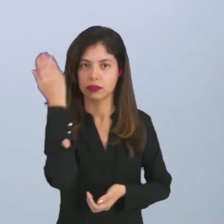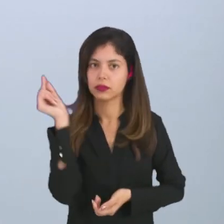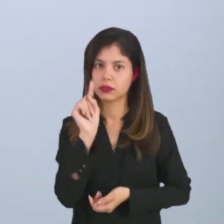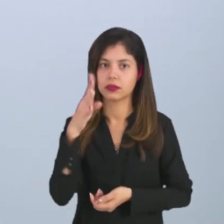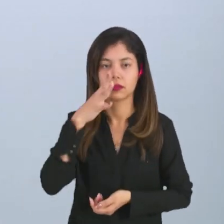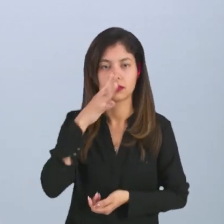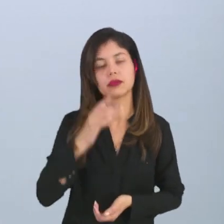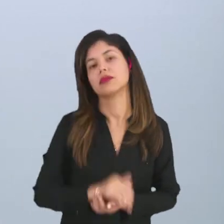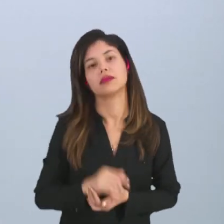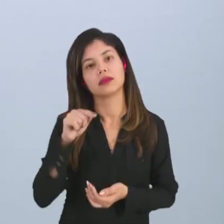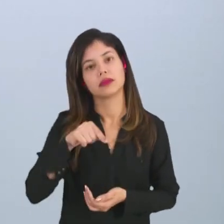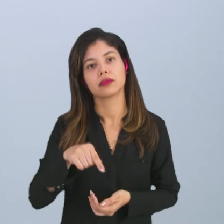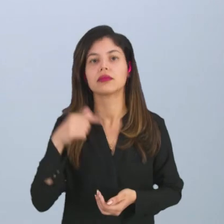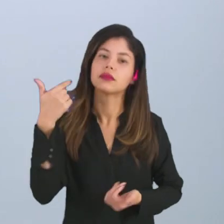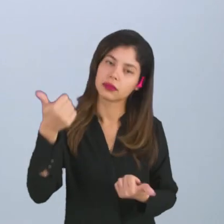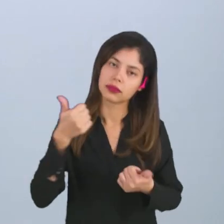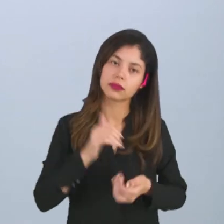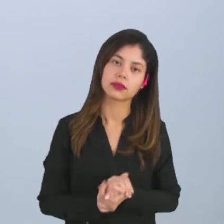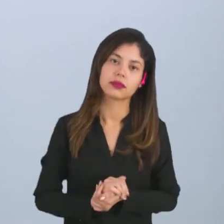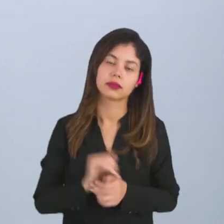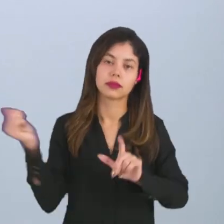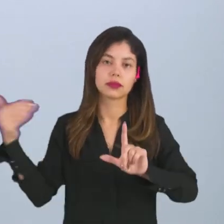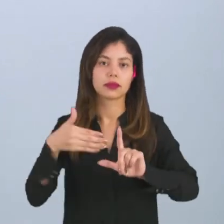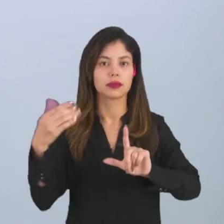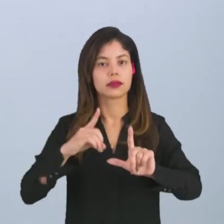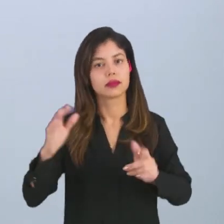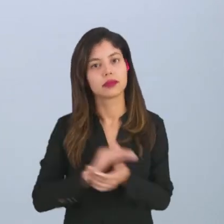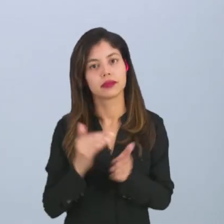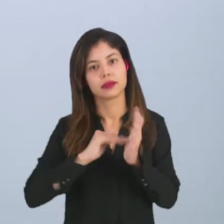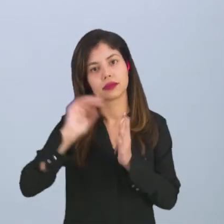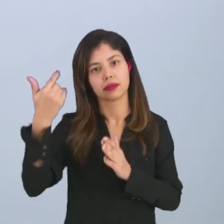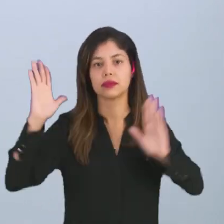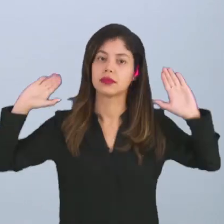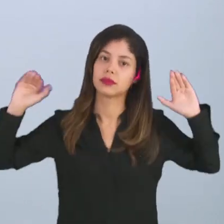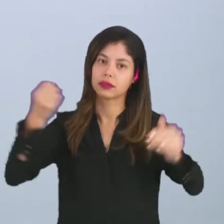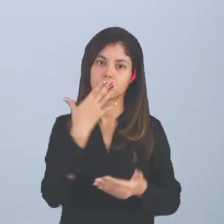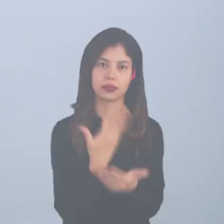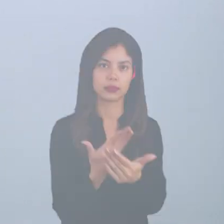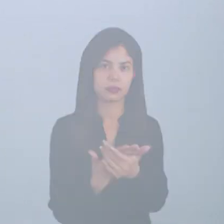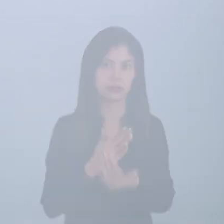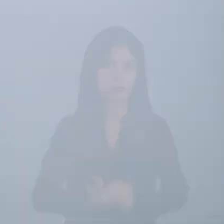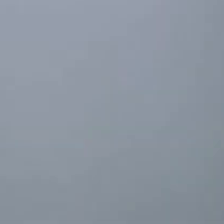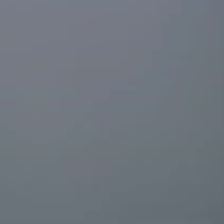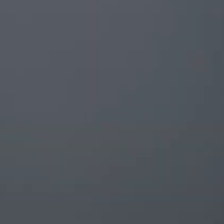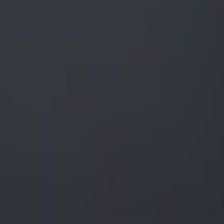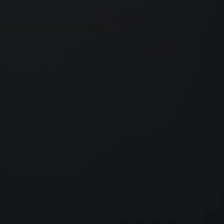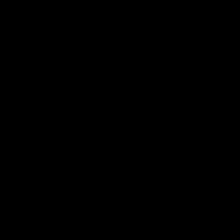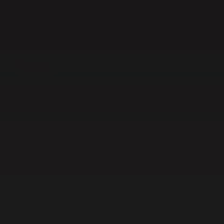assistir as nossas aulas aqui nesse canal e também na plataforma Eduque. Até mais e bons estudos!